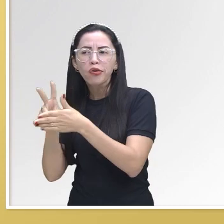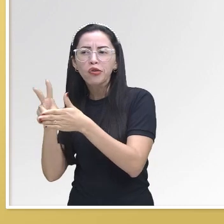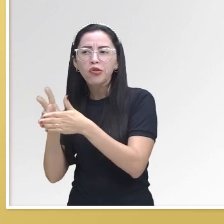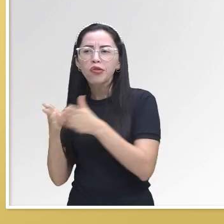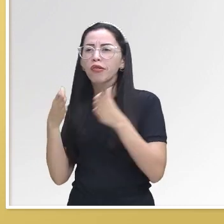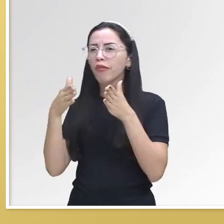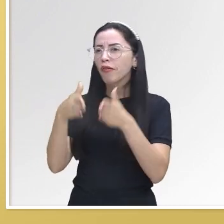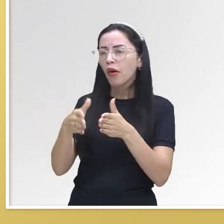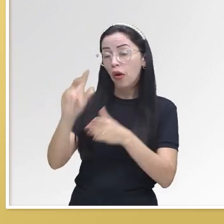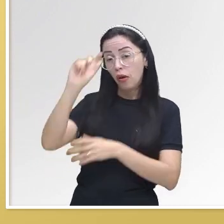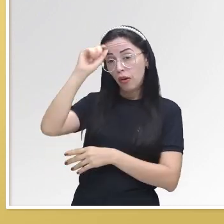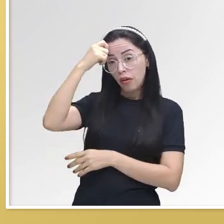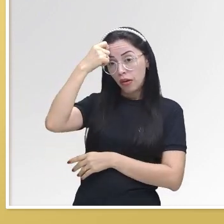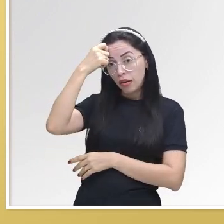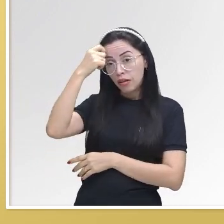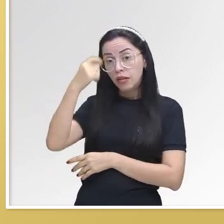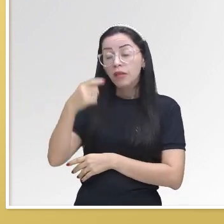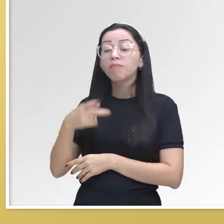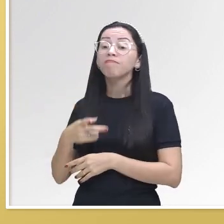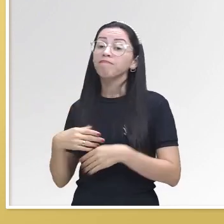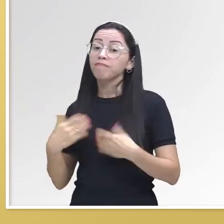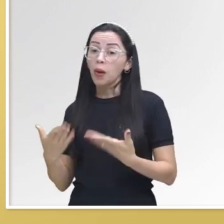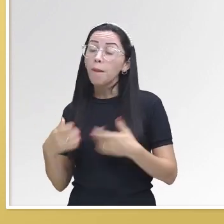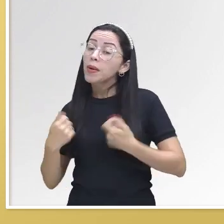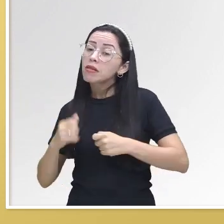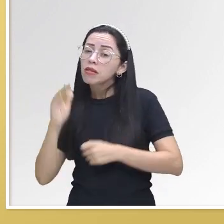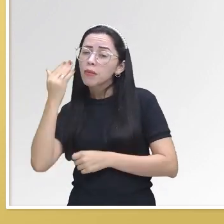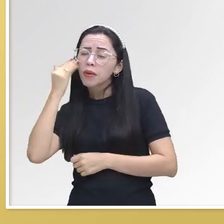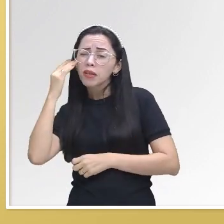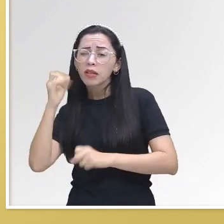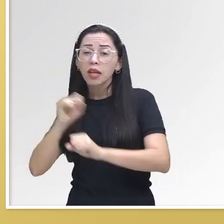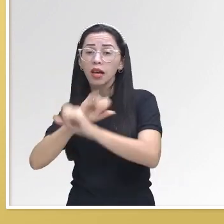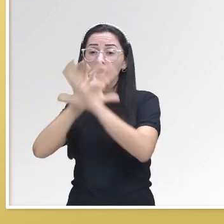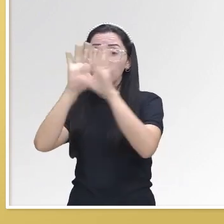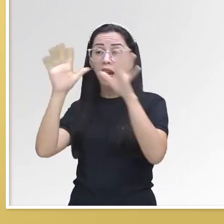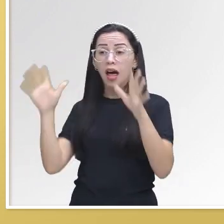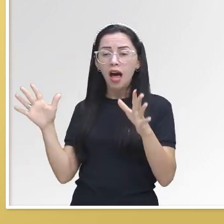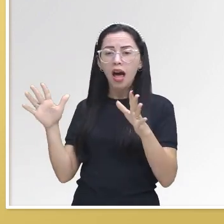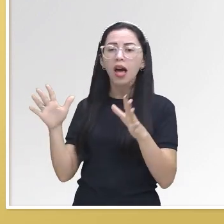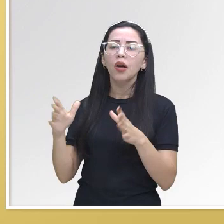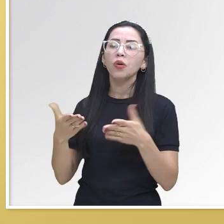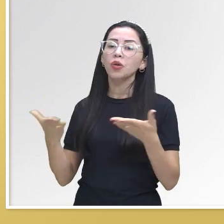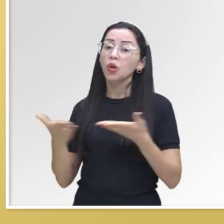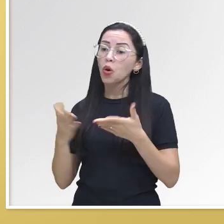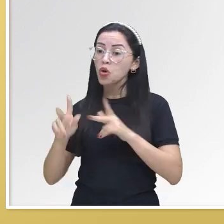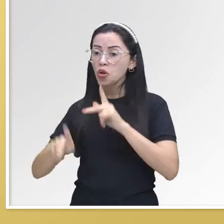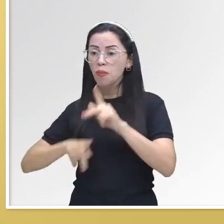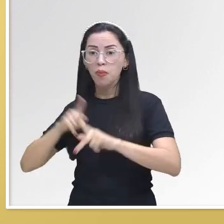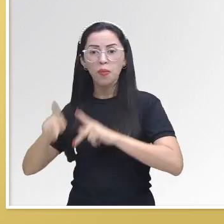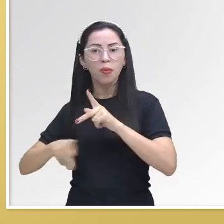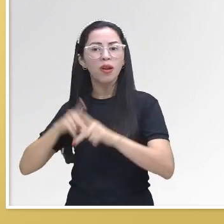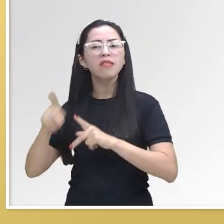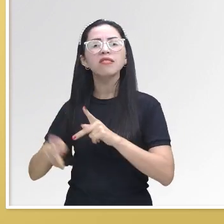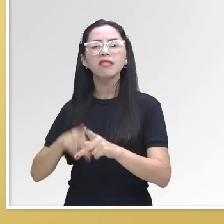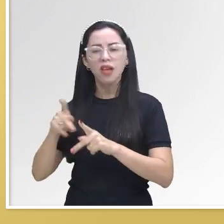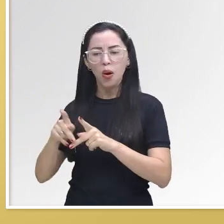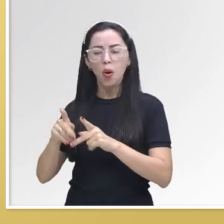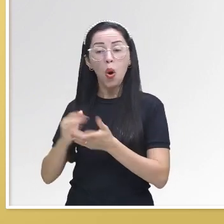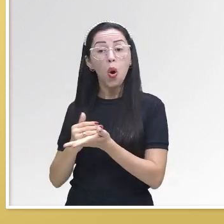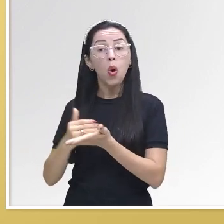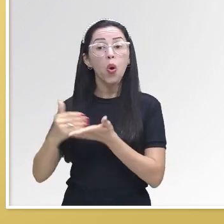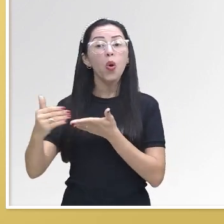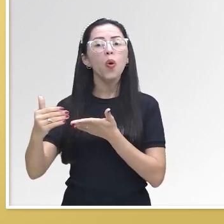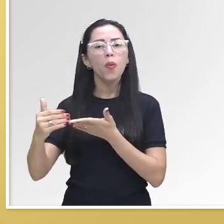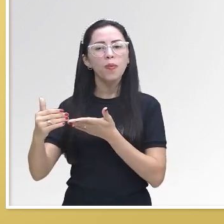eles também são formadores do nosso país, das populações que aqui habitam. Então, toda essa trajetória que